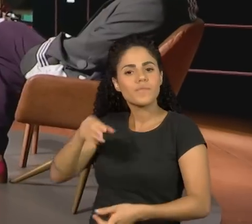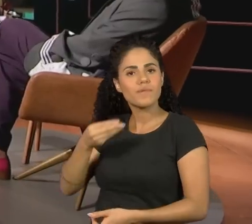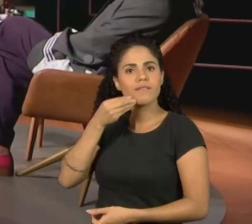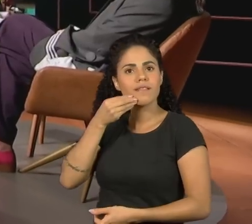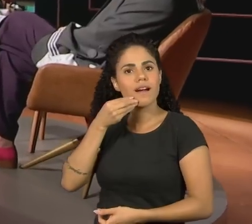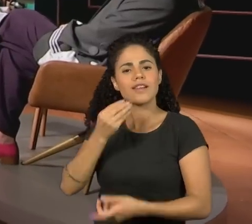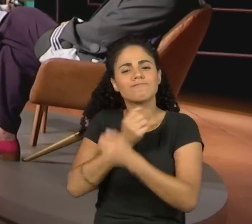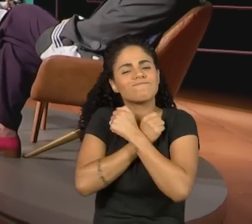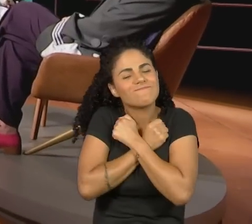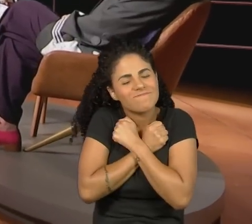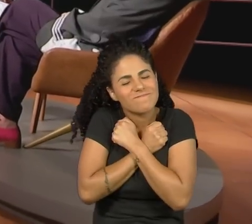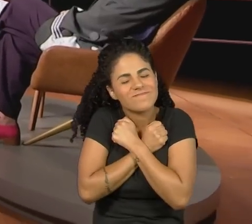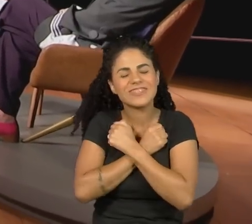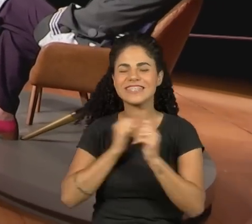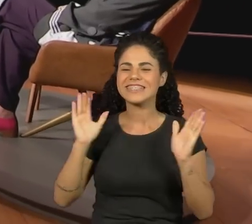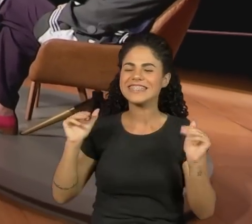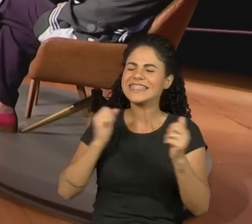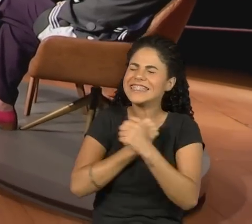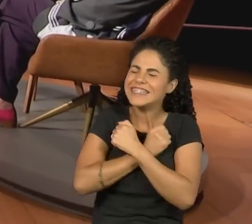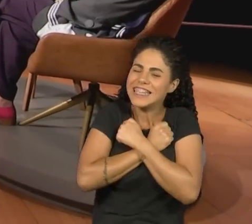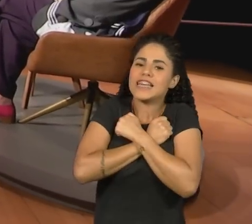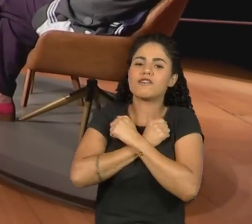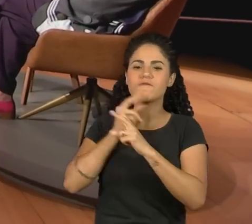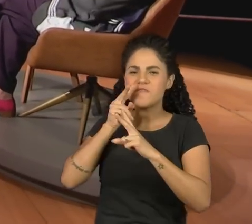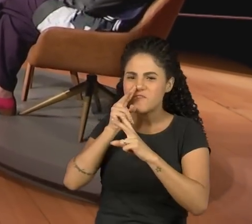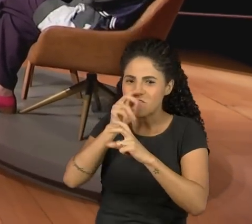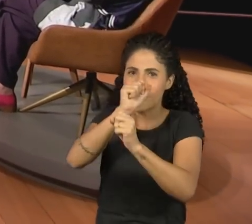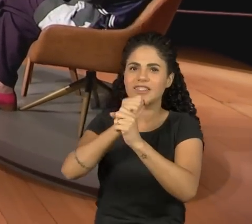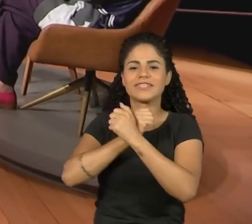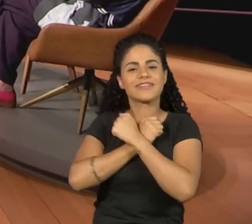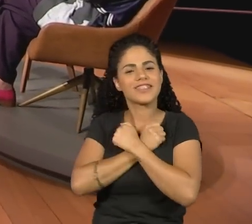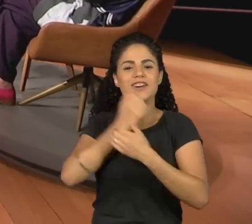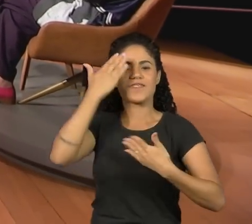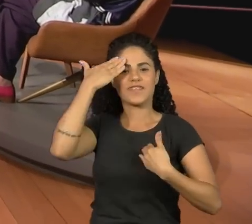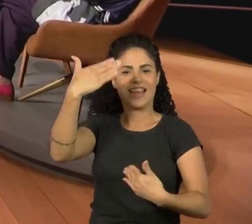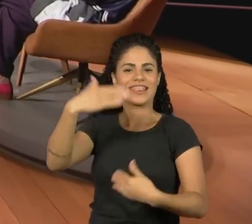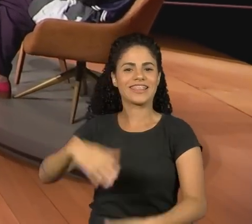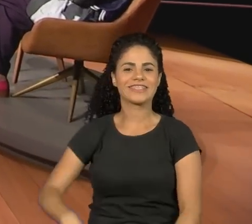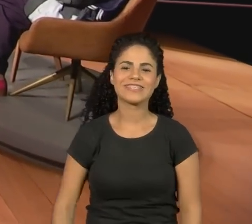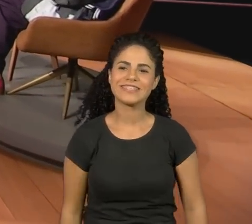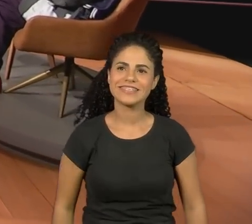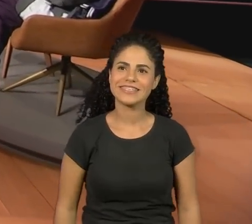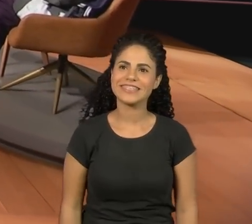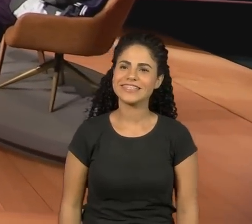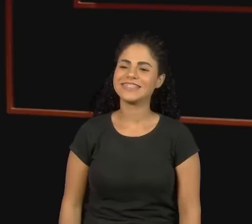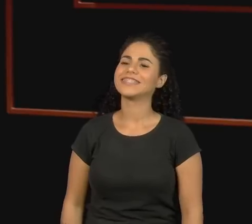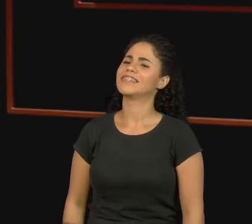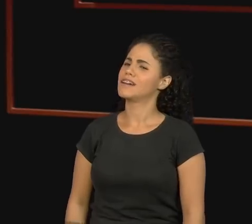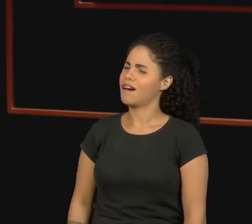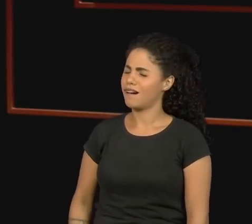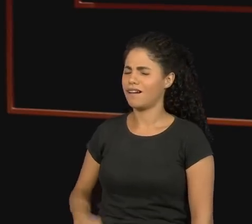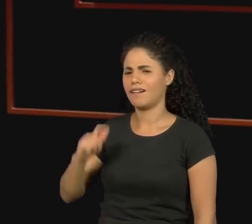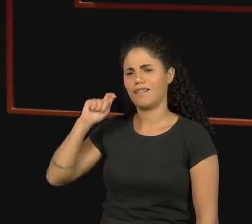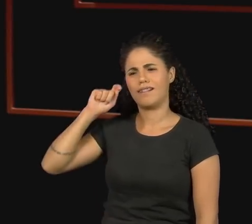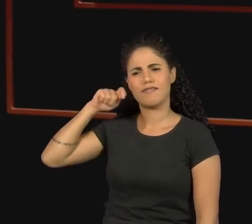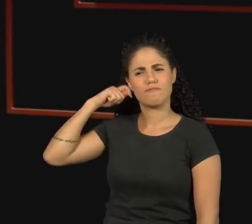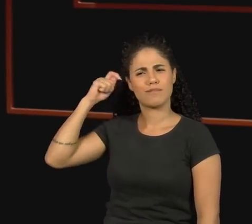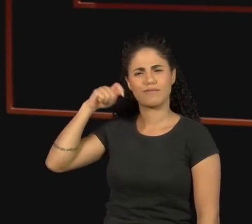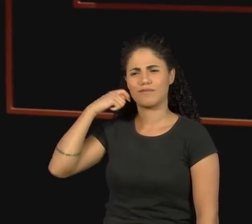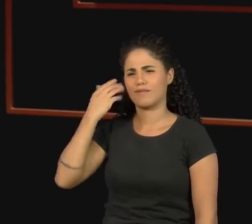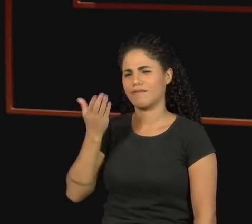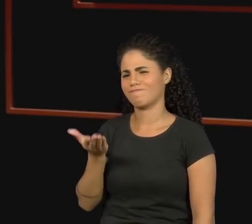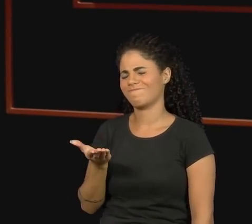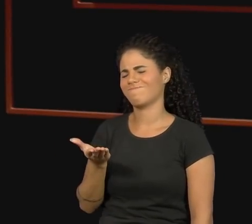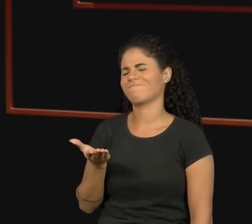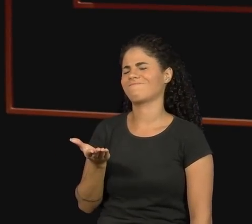Farjala, abraço forte e muito obrigado. Que ator, né? Meu Deus do